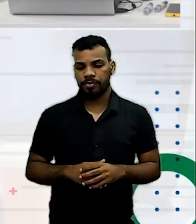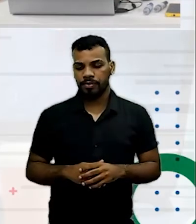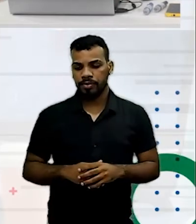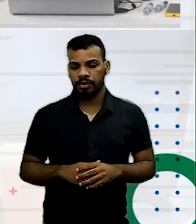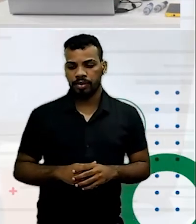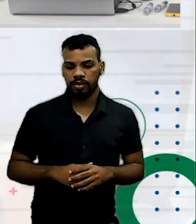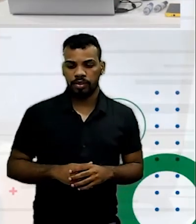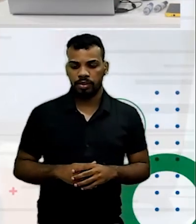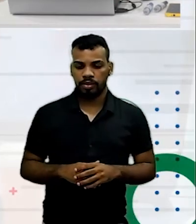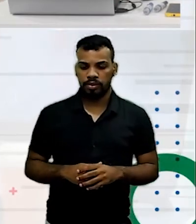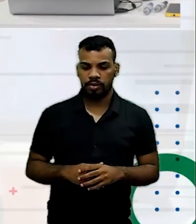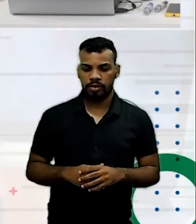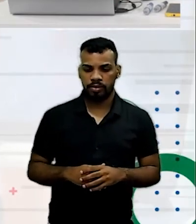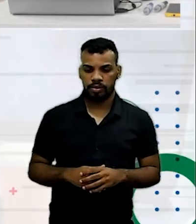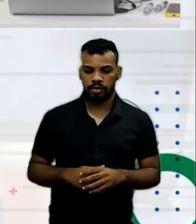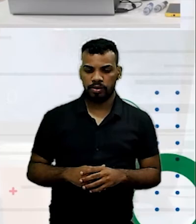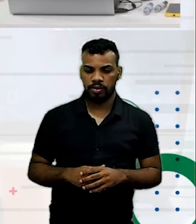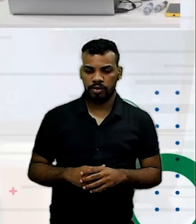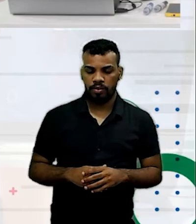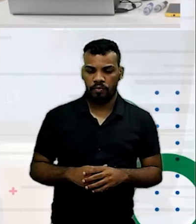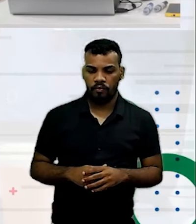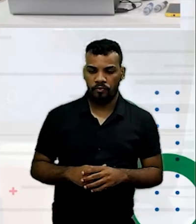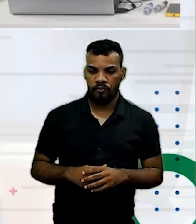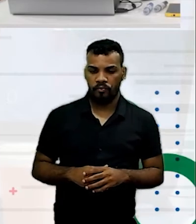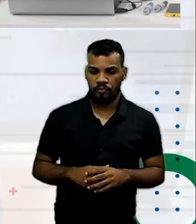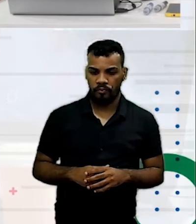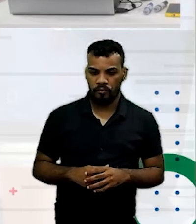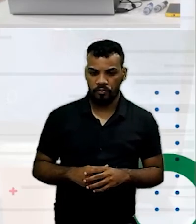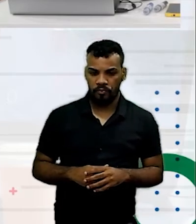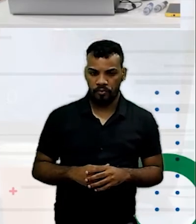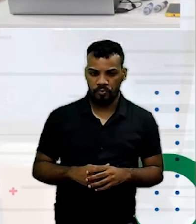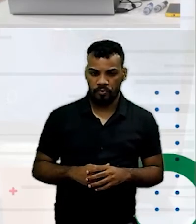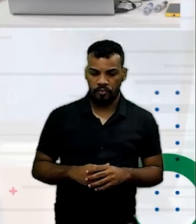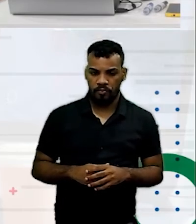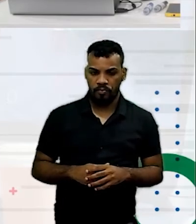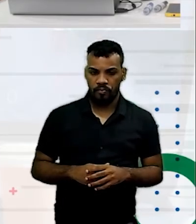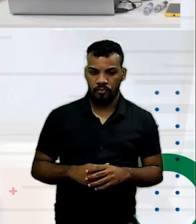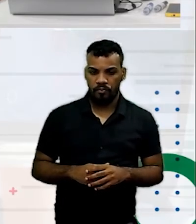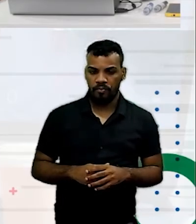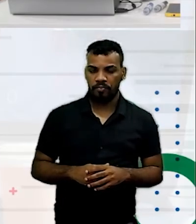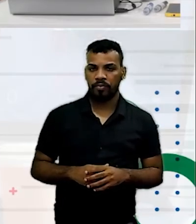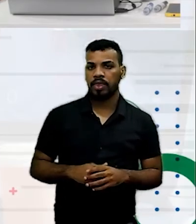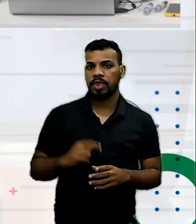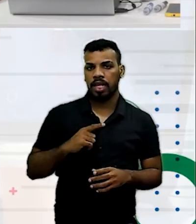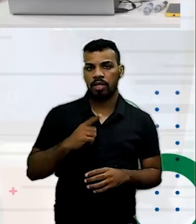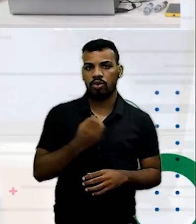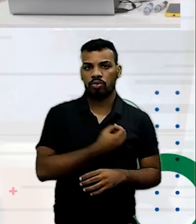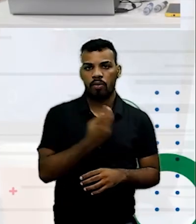perceba que a minha largura maior que a altura vai ter exatamente esse valor aqui.